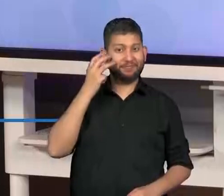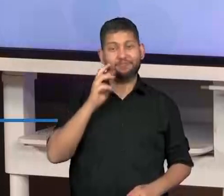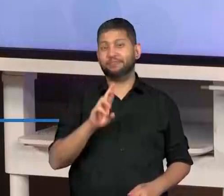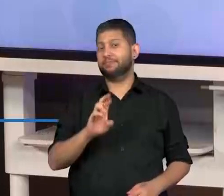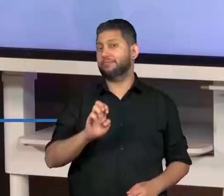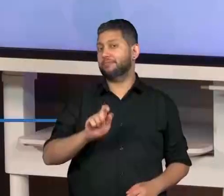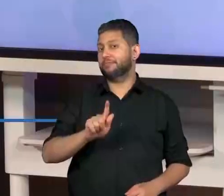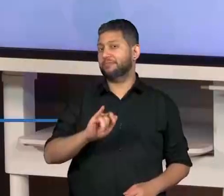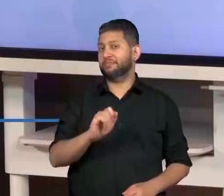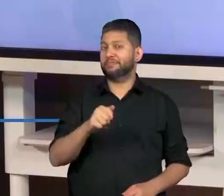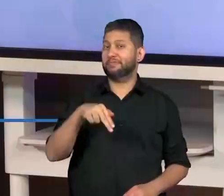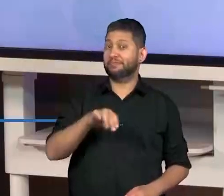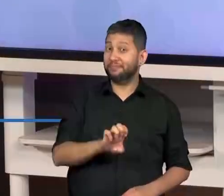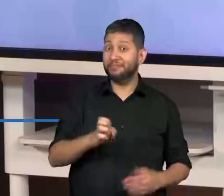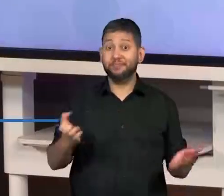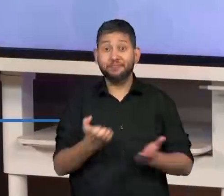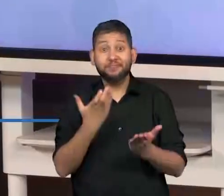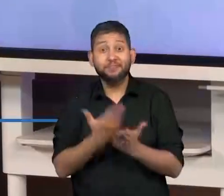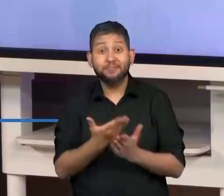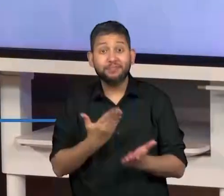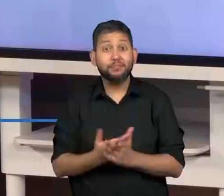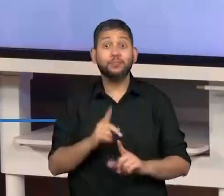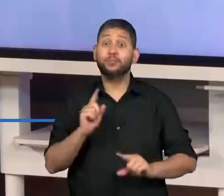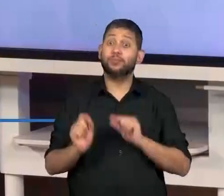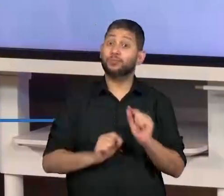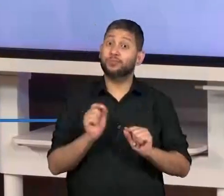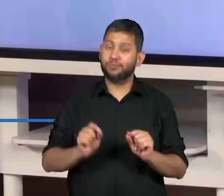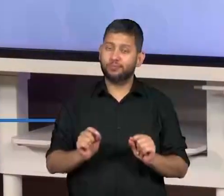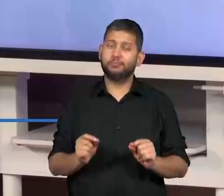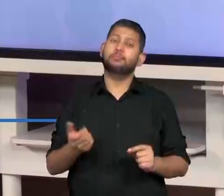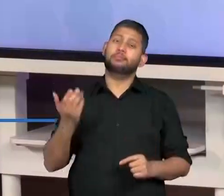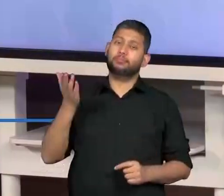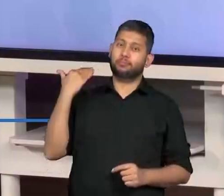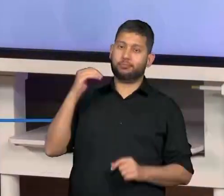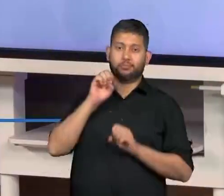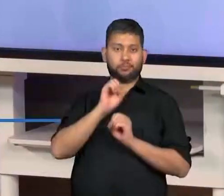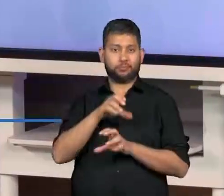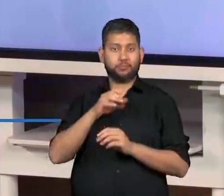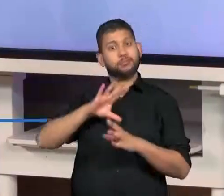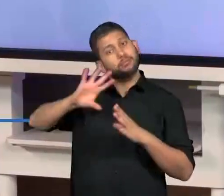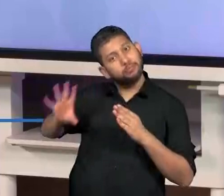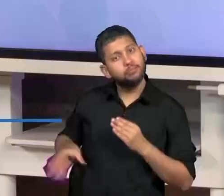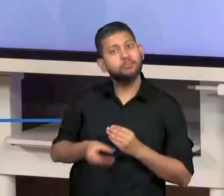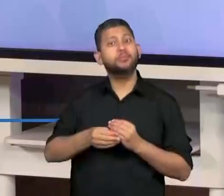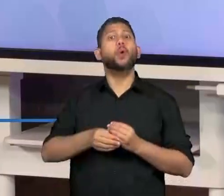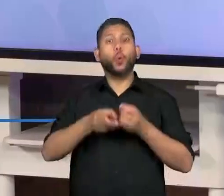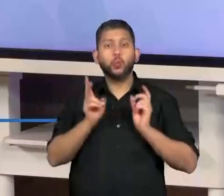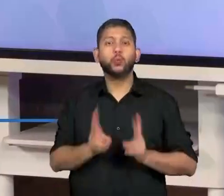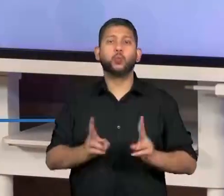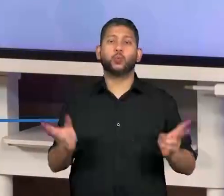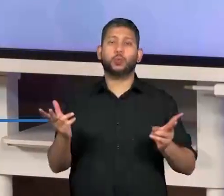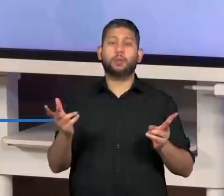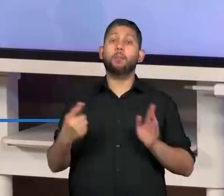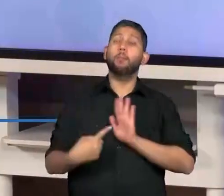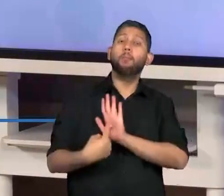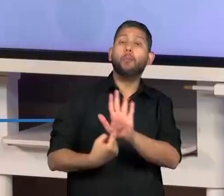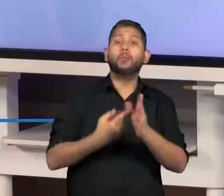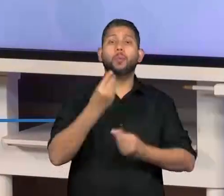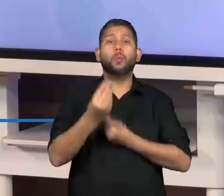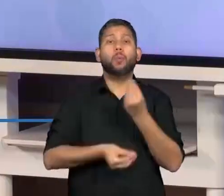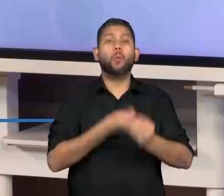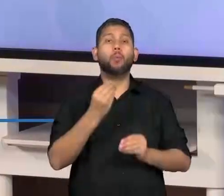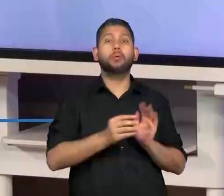Oliveira e esta é uma aula onde continuaremos a explorar características e formatos